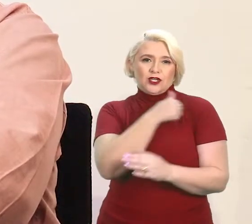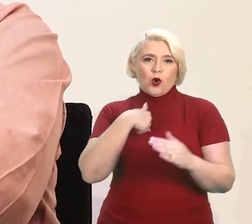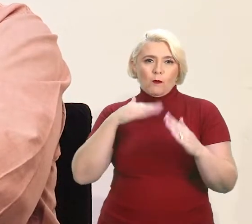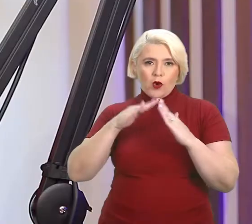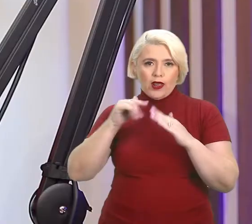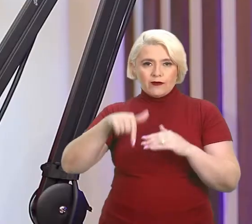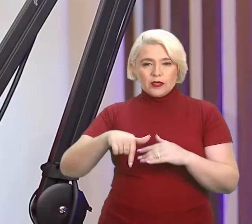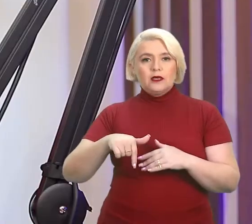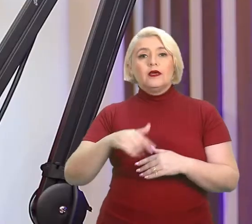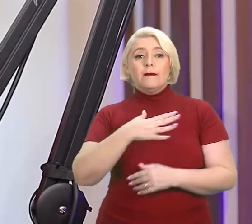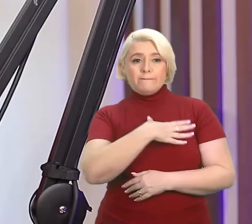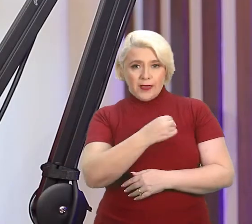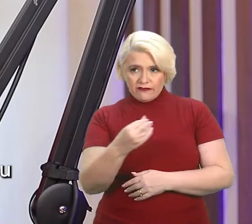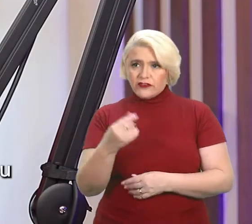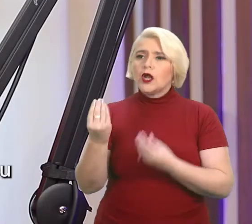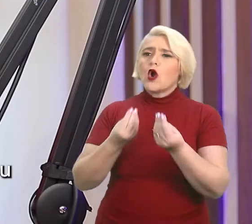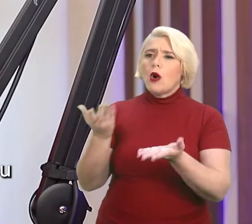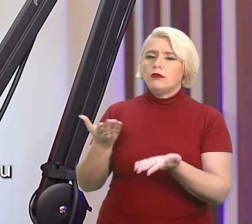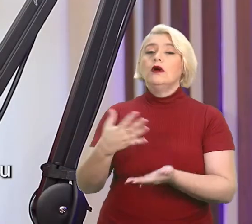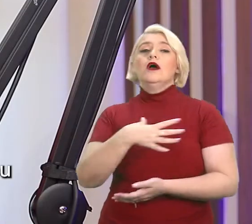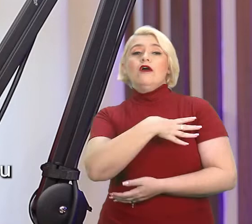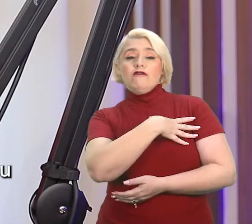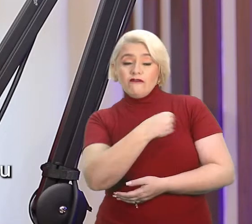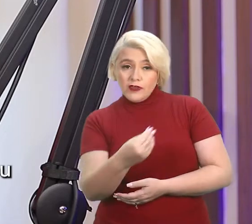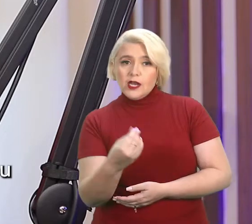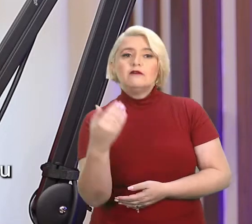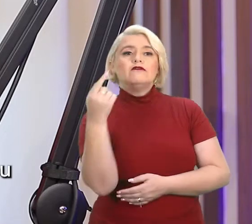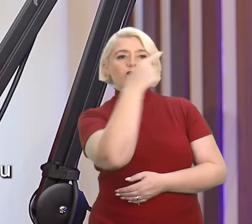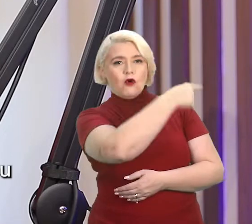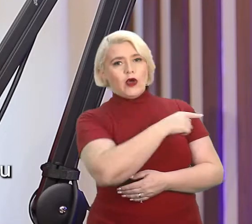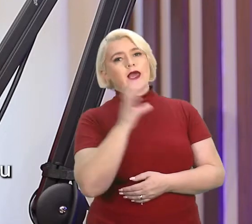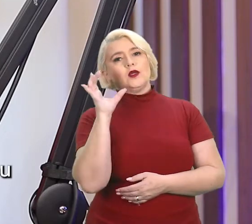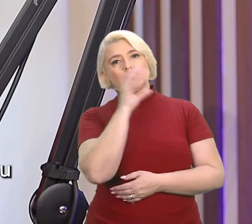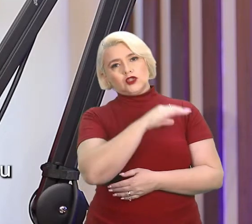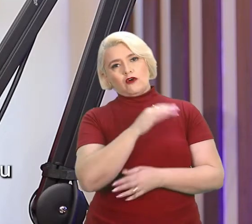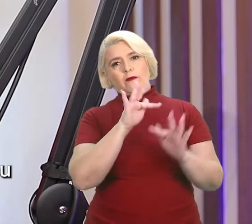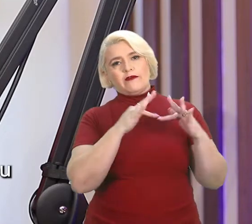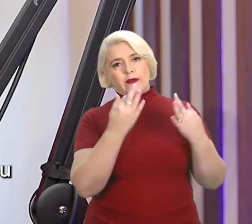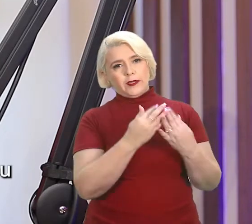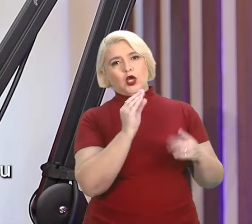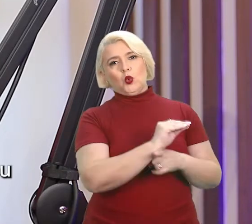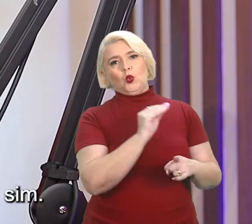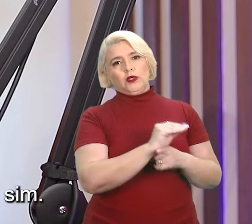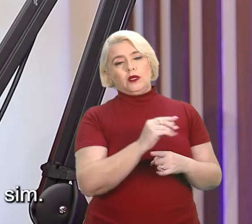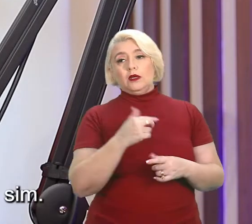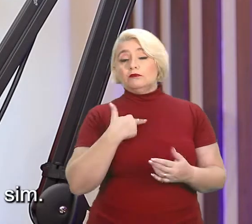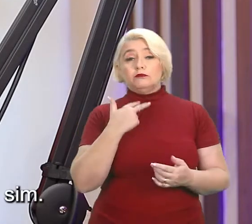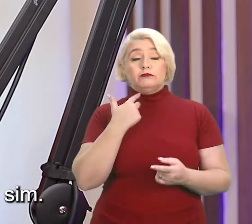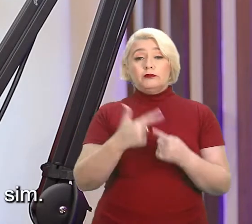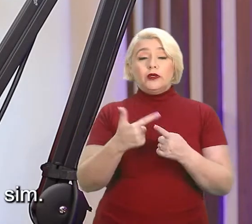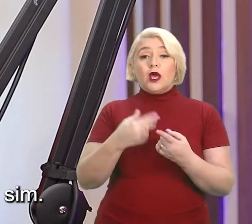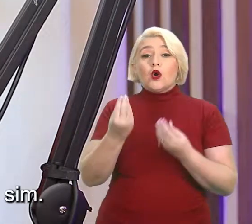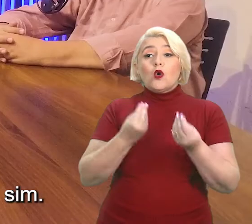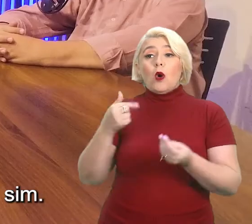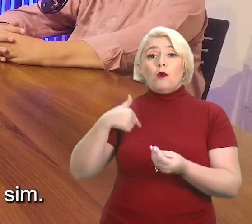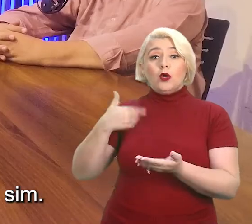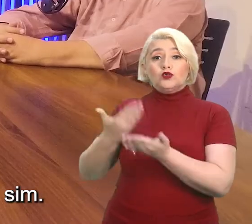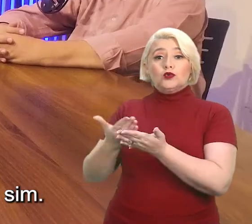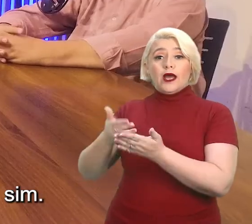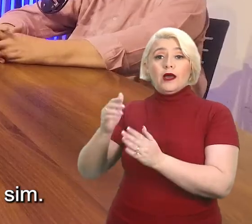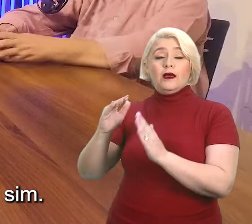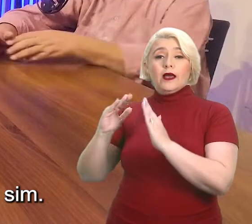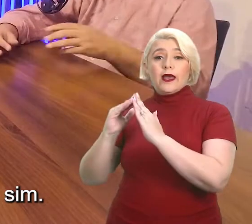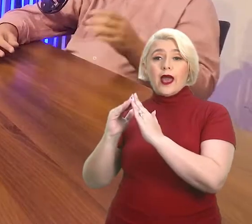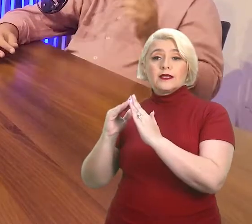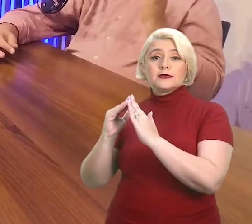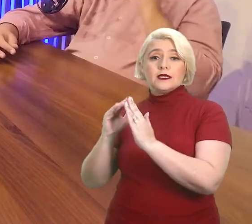pai e sua mãe? Foi com meu pai, Uhum. exatamente. Foi eles, porque não tinha jeito de eu ficar aqui com ela morando na casa do estudante. Eles não aceitavam mãe com